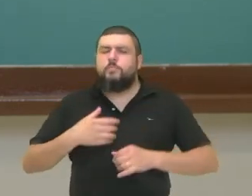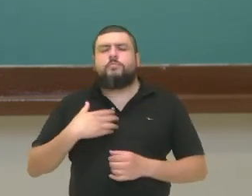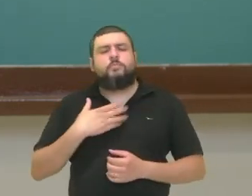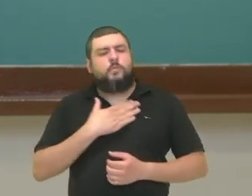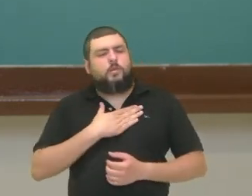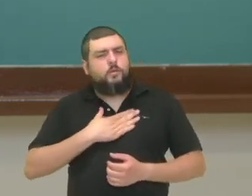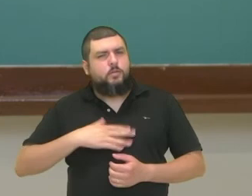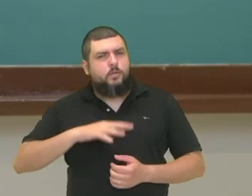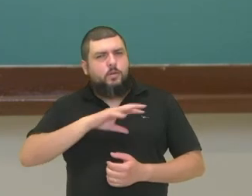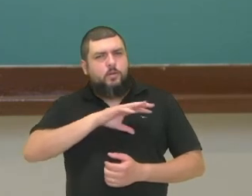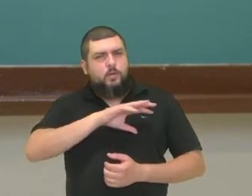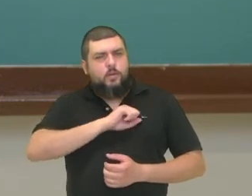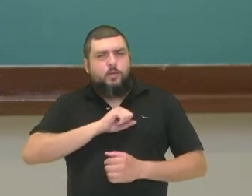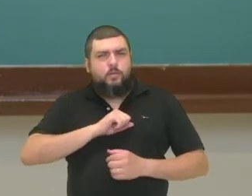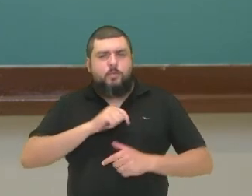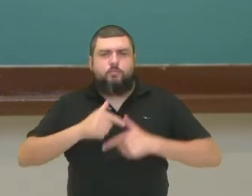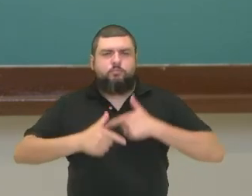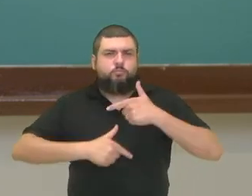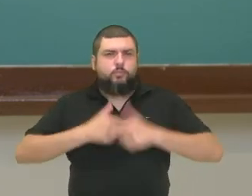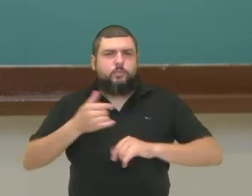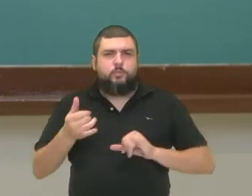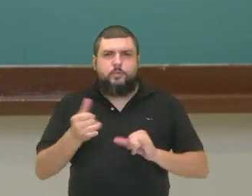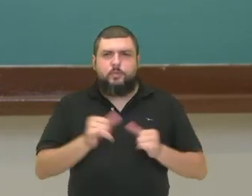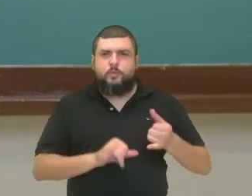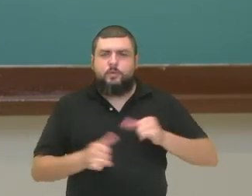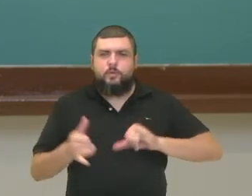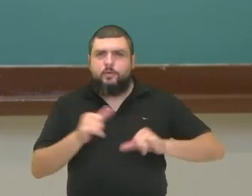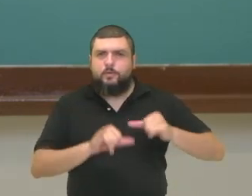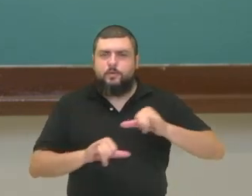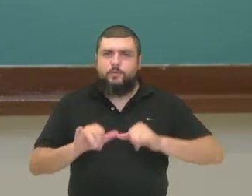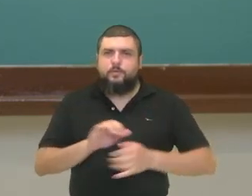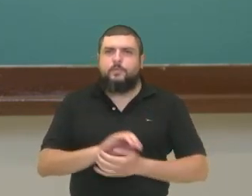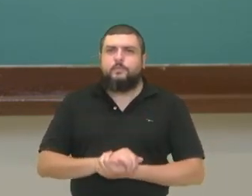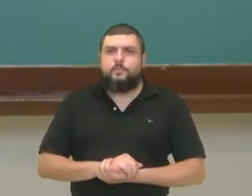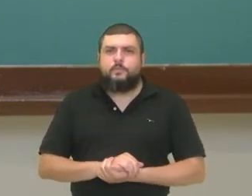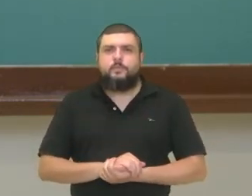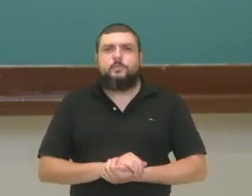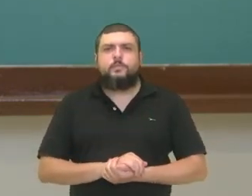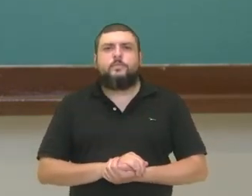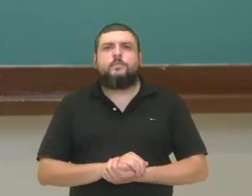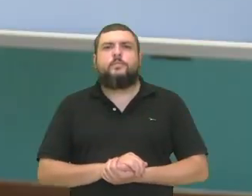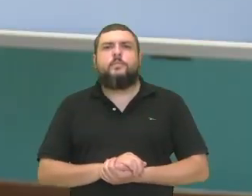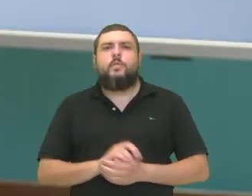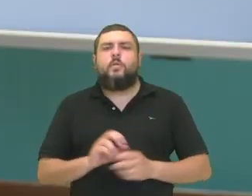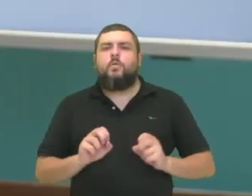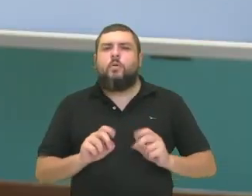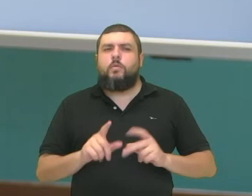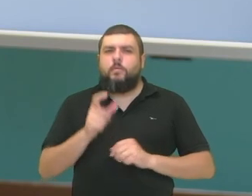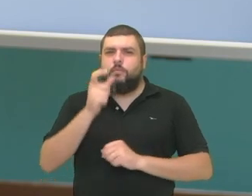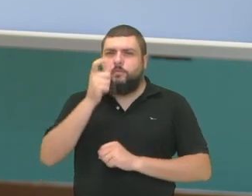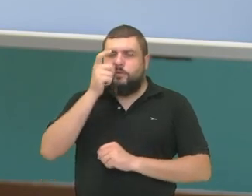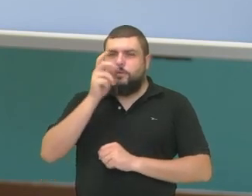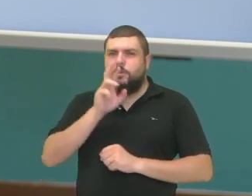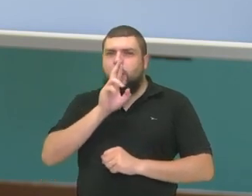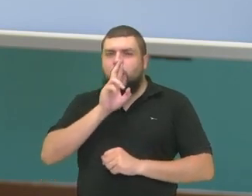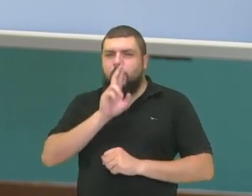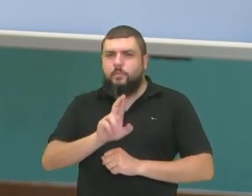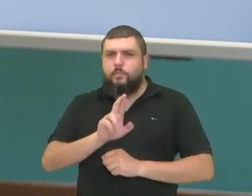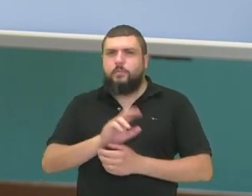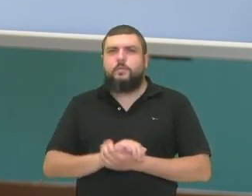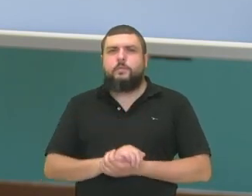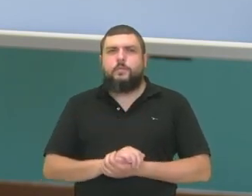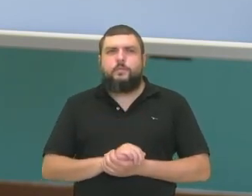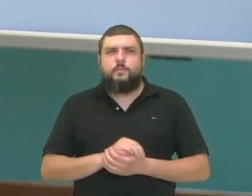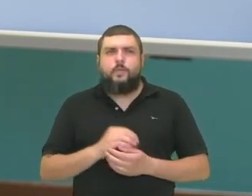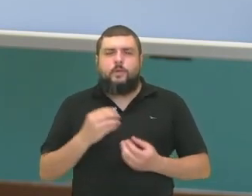com a química. Muito bem, vamos conferir a sua resposta aqui, tá? Vamos lá. Era para você propor 2